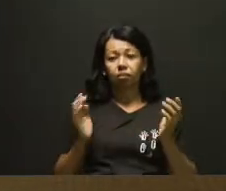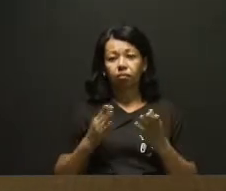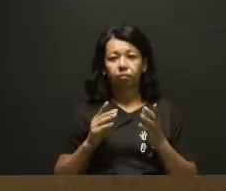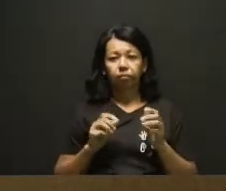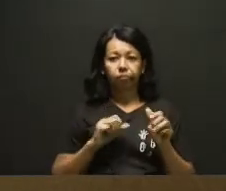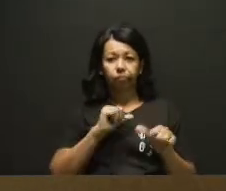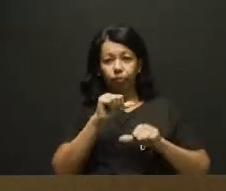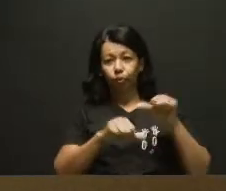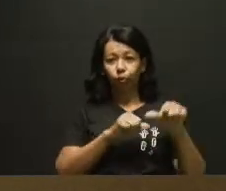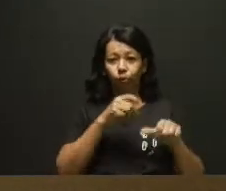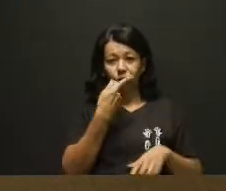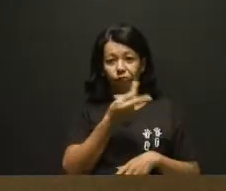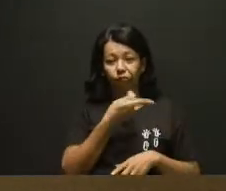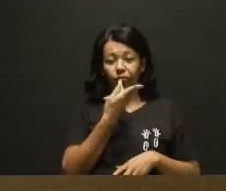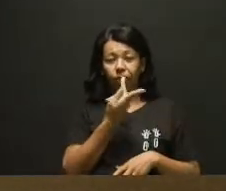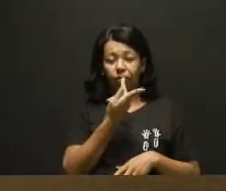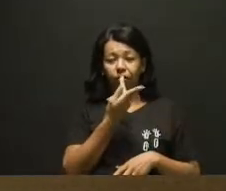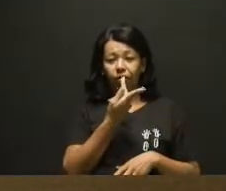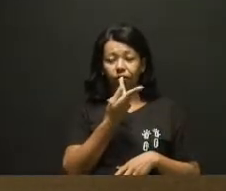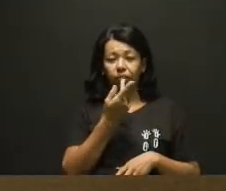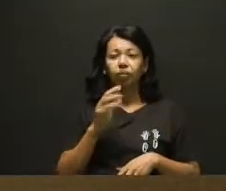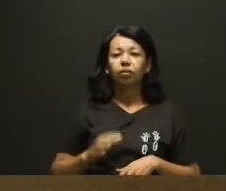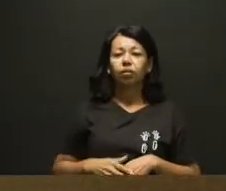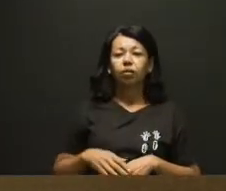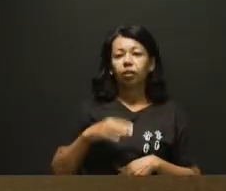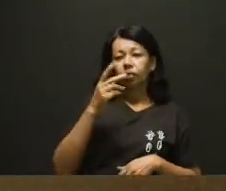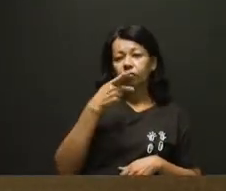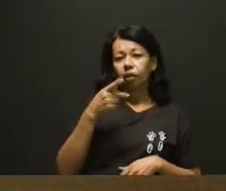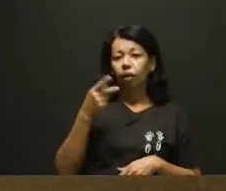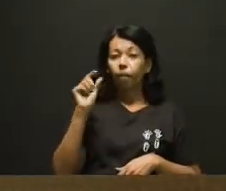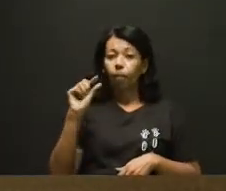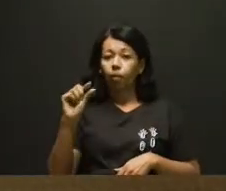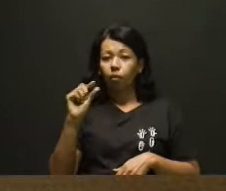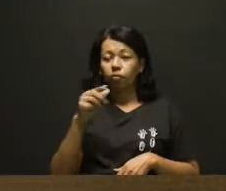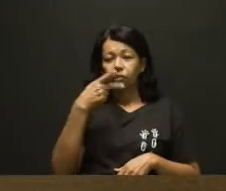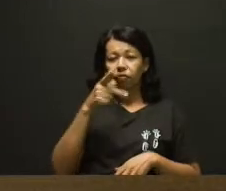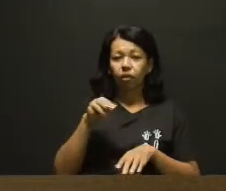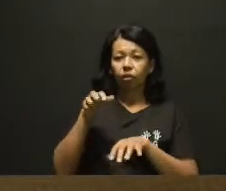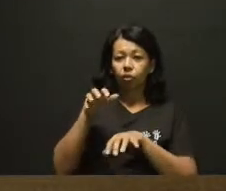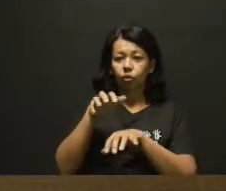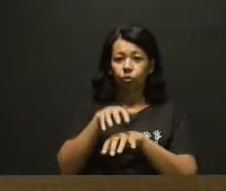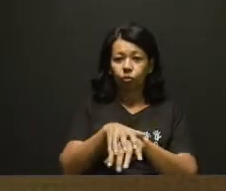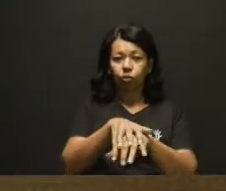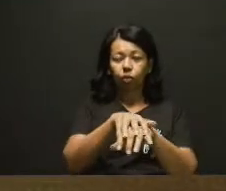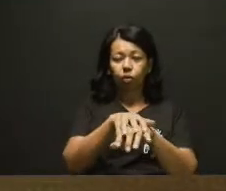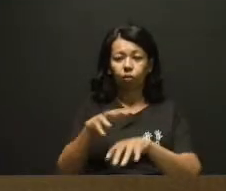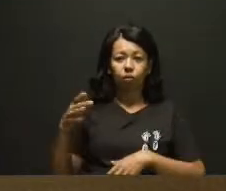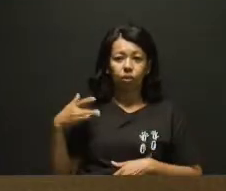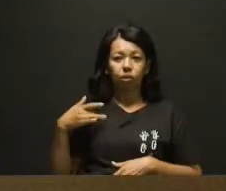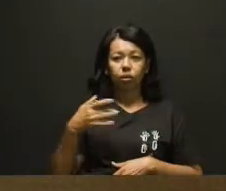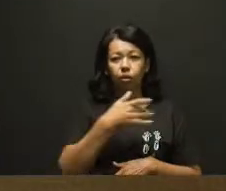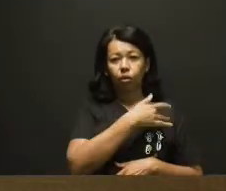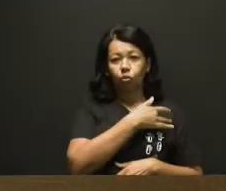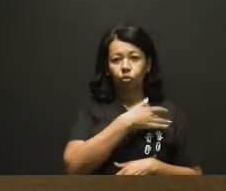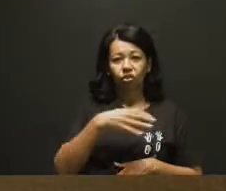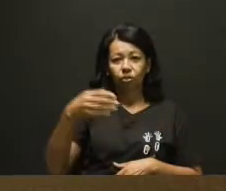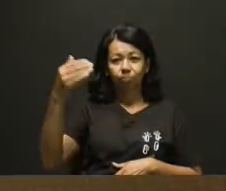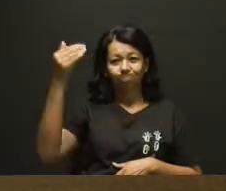caminho da coisa por exemplo se fala muito pouco quando se fala de inclusão da questão da saúde mental